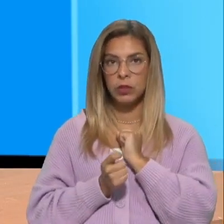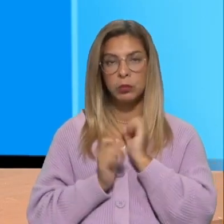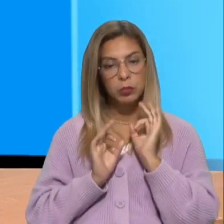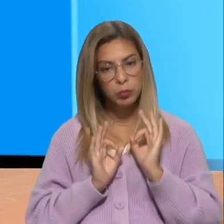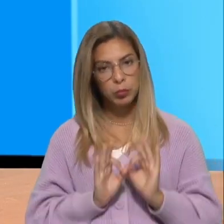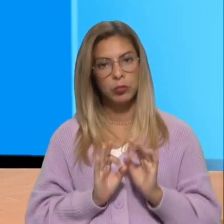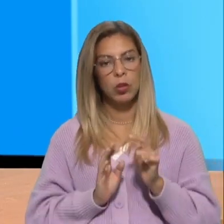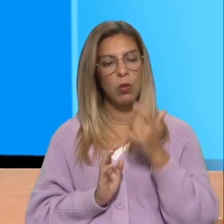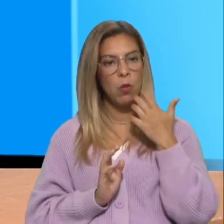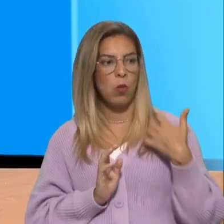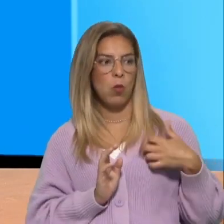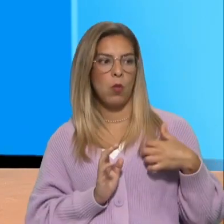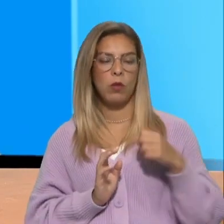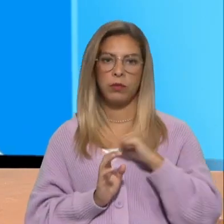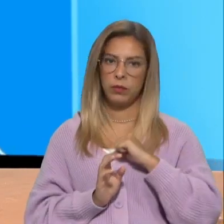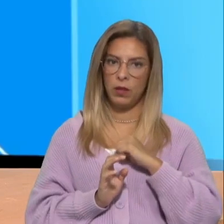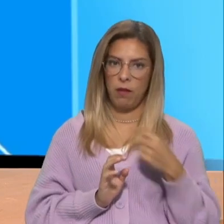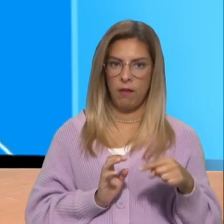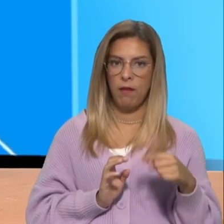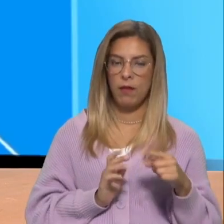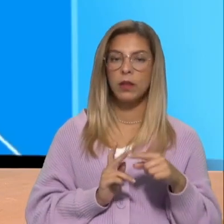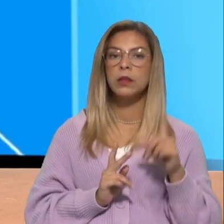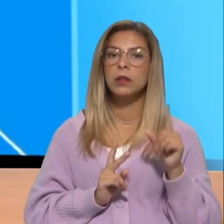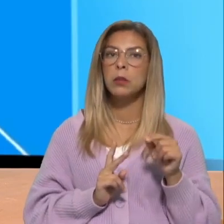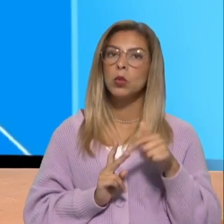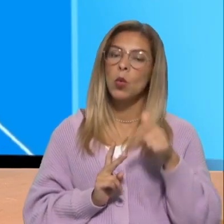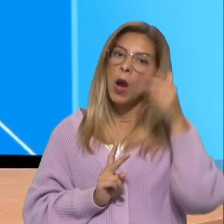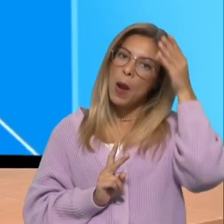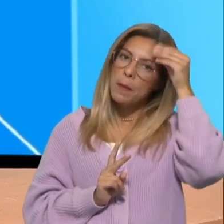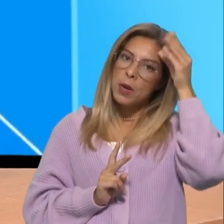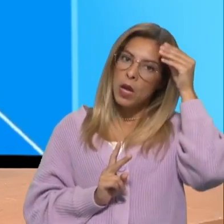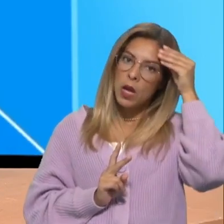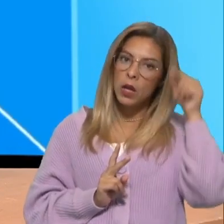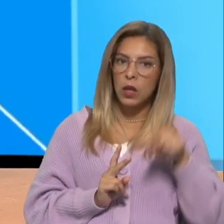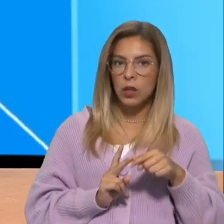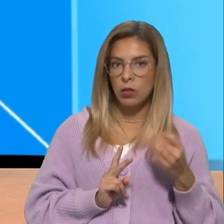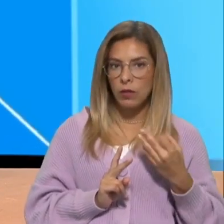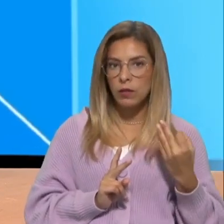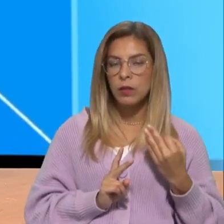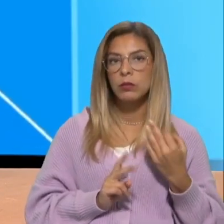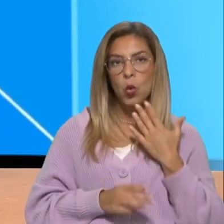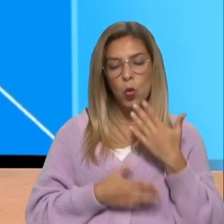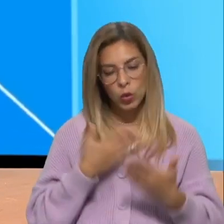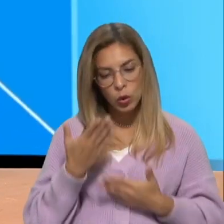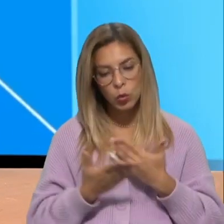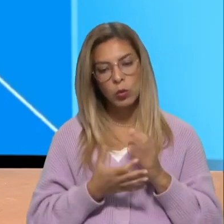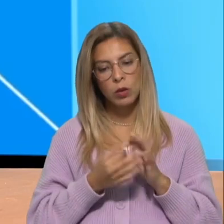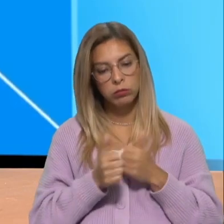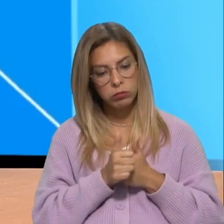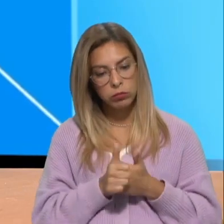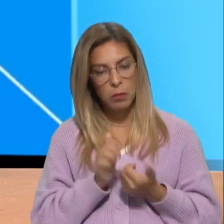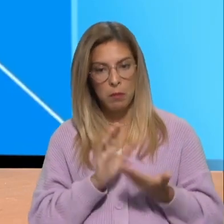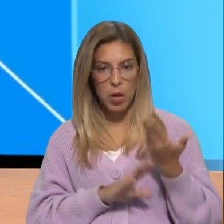o privilégio de ter e aquilo que fui aprendendo, não é? Na expectativa de continuar a fazer mais e melhor